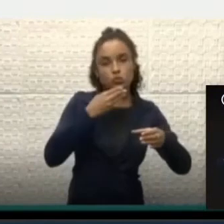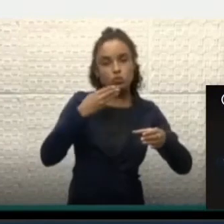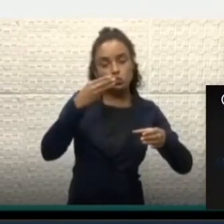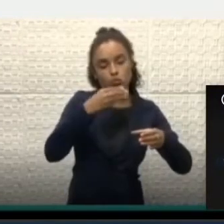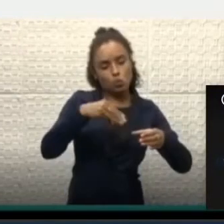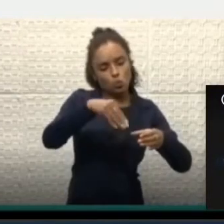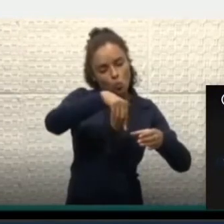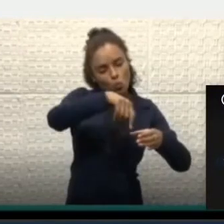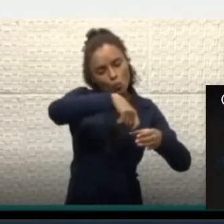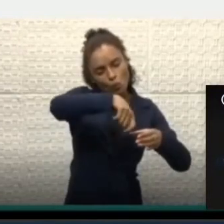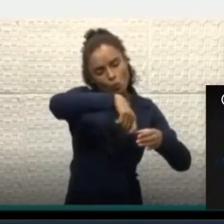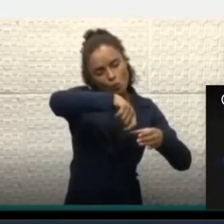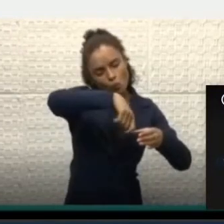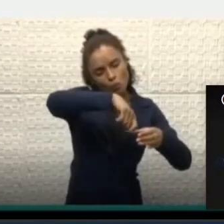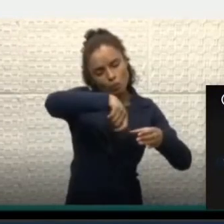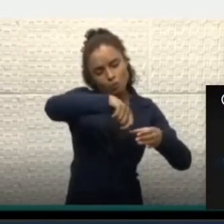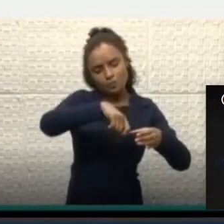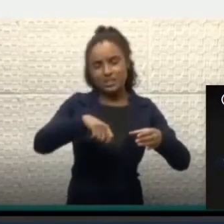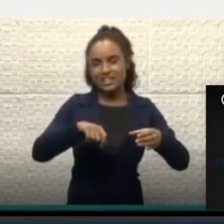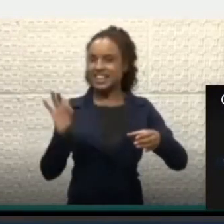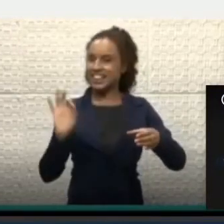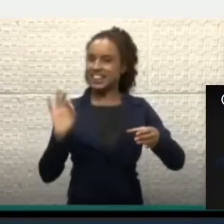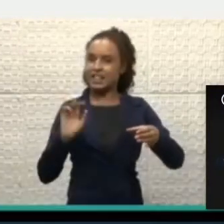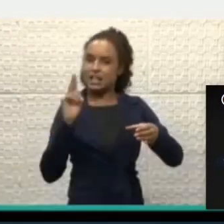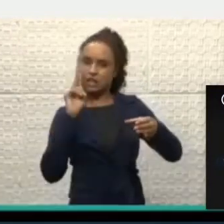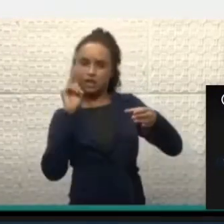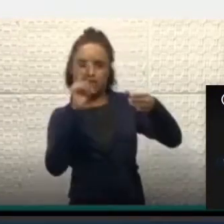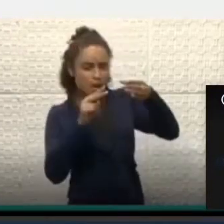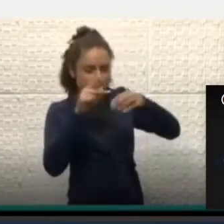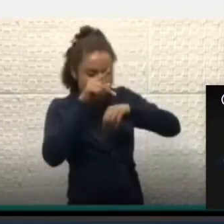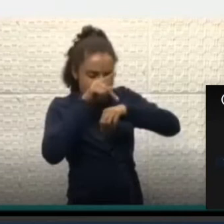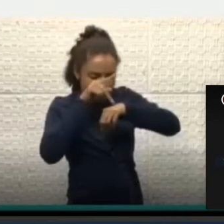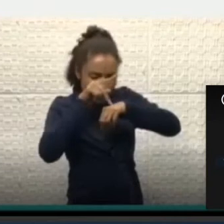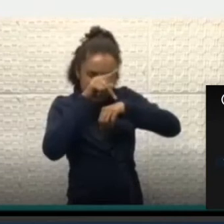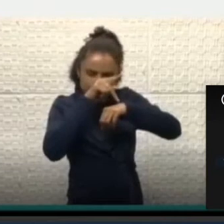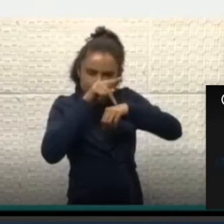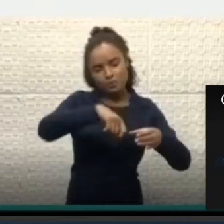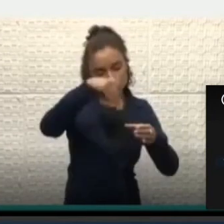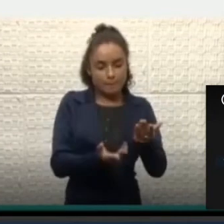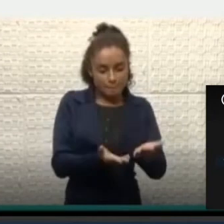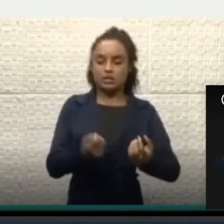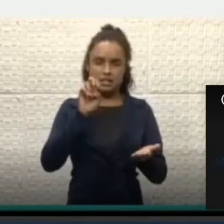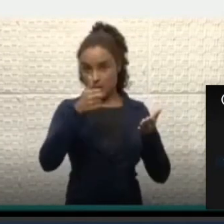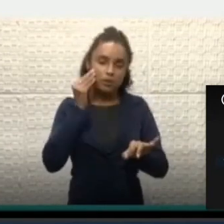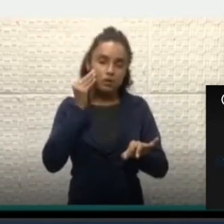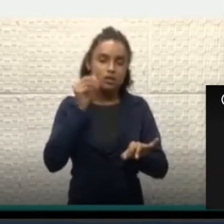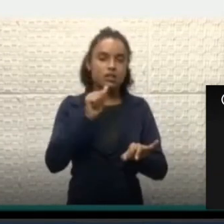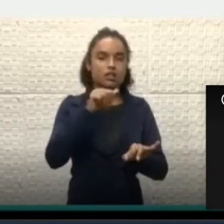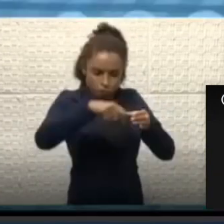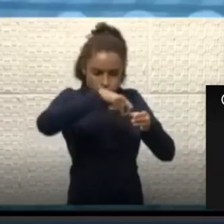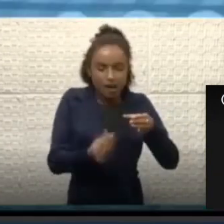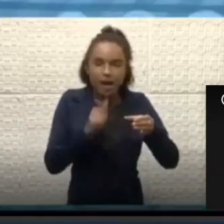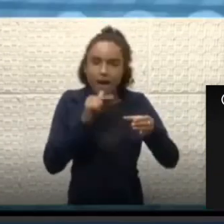até que não reste mais cristal. Agora tá normal. Deixa eu só dar uma voltinha do Becker.